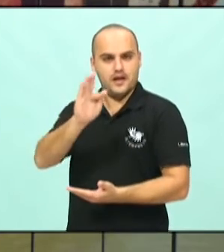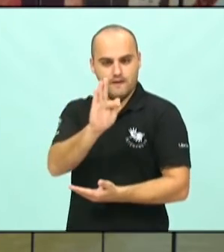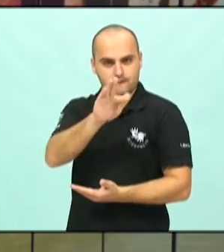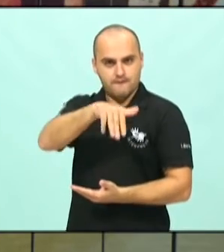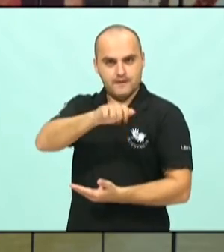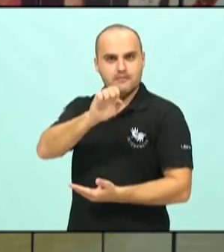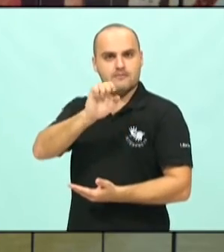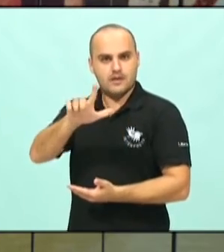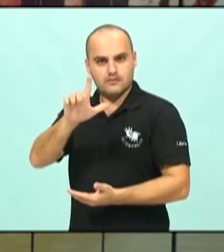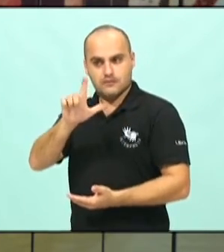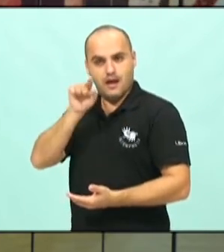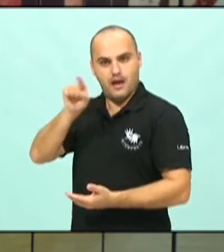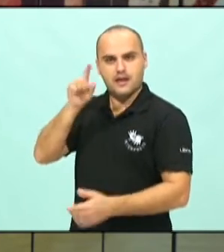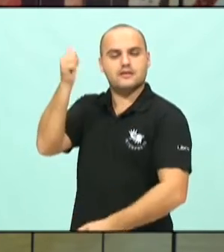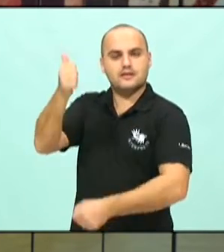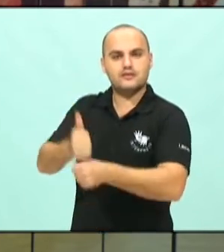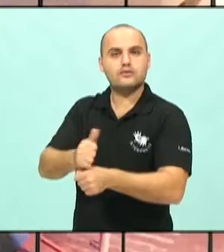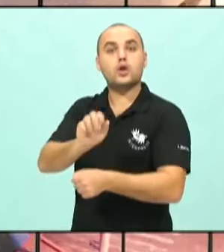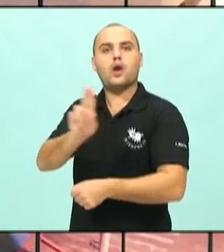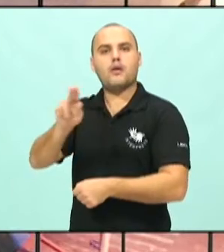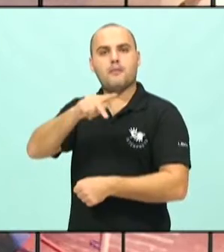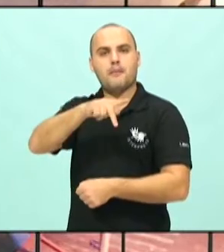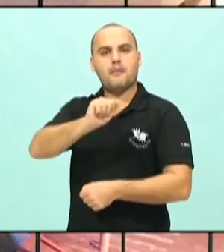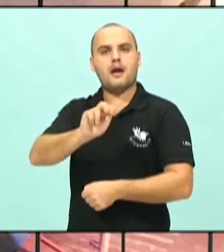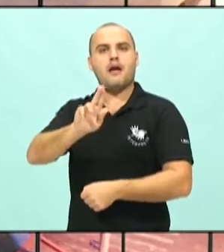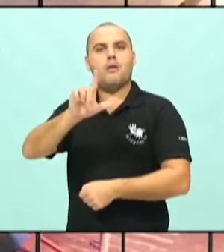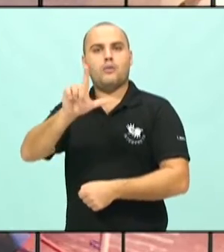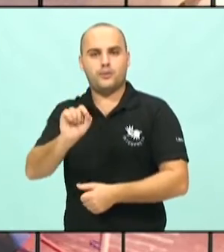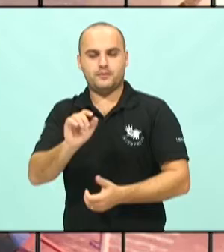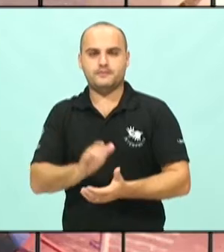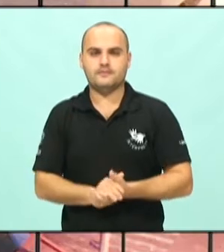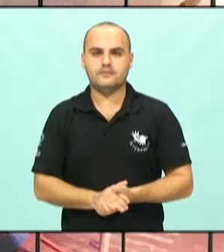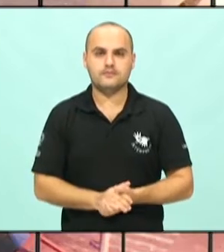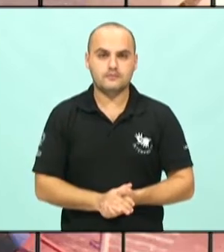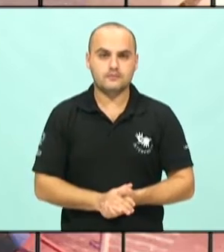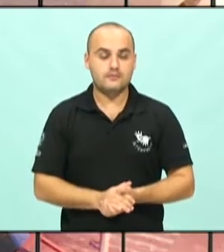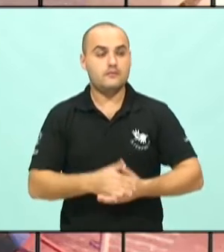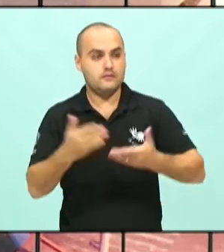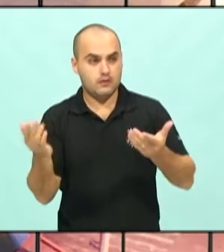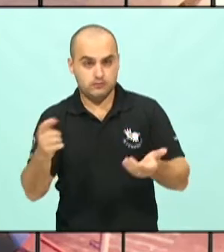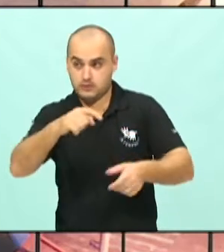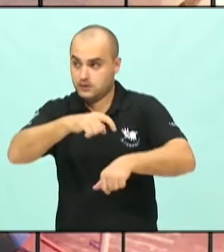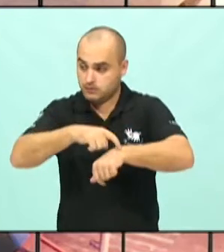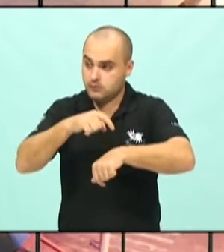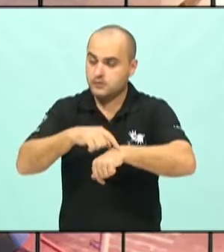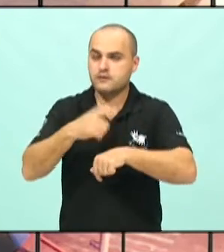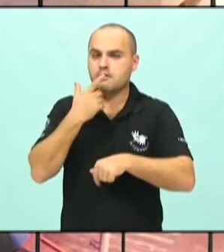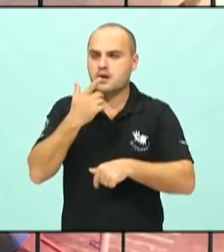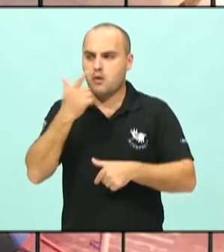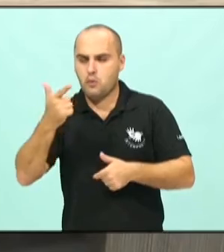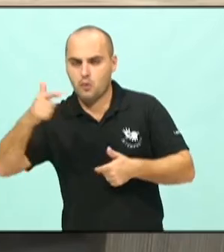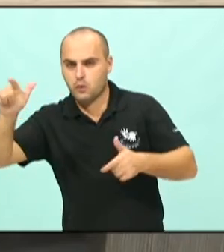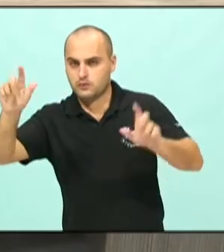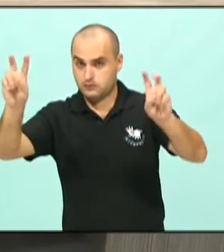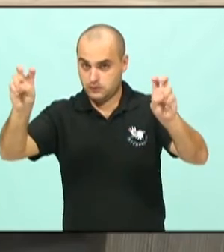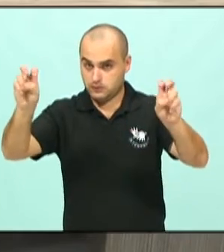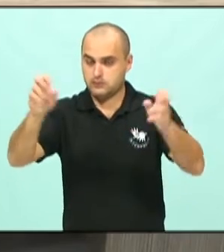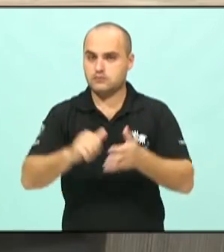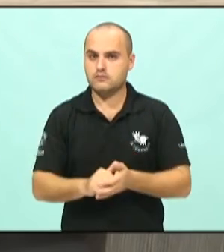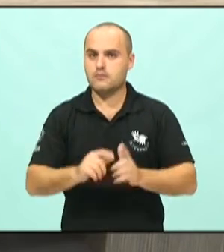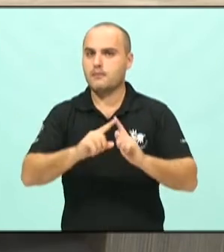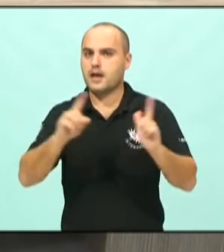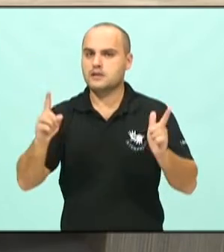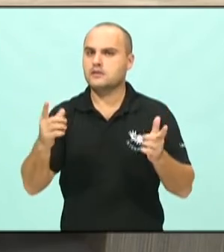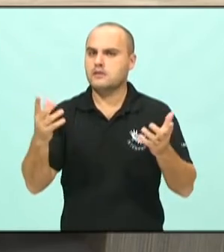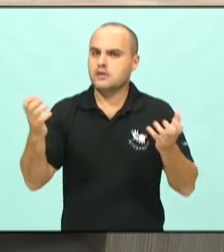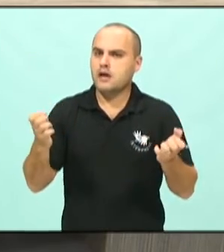Esporte e Lazer de Itajaí, Paulo Mais. Bom, nesse terceiro bloco vamos falar sobre outros assuntos e um dos assuntos que quero